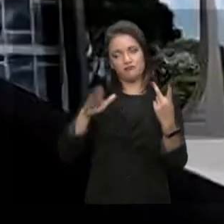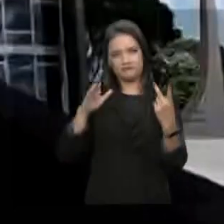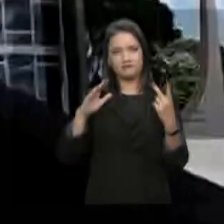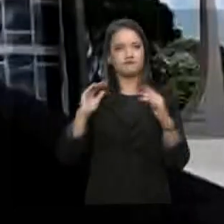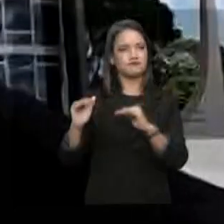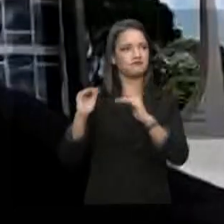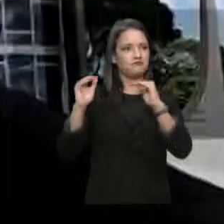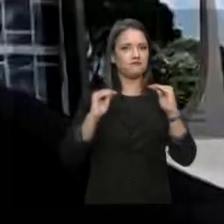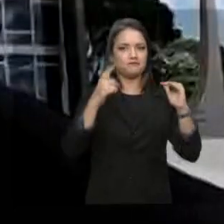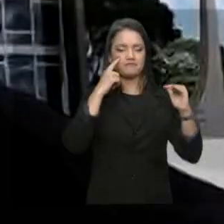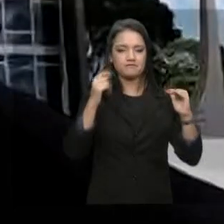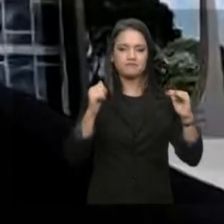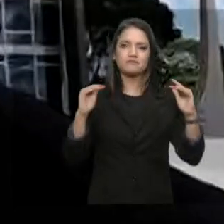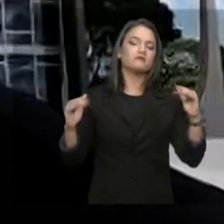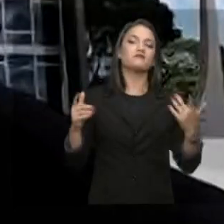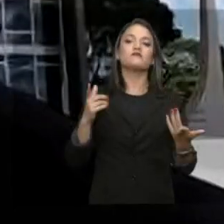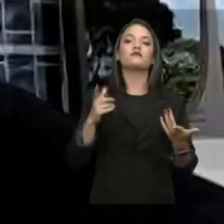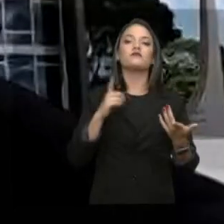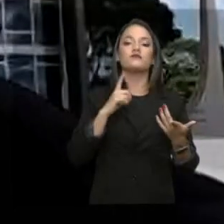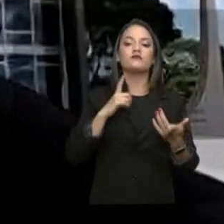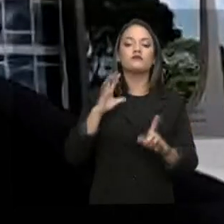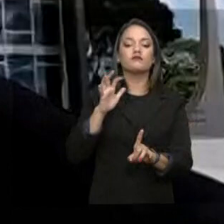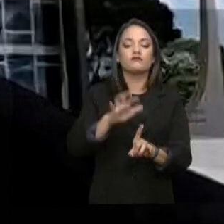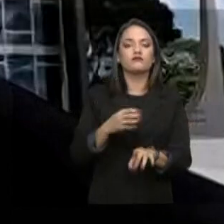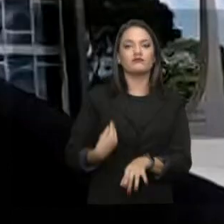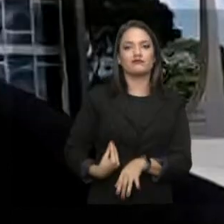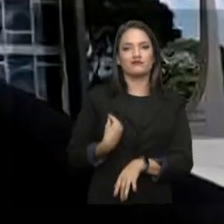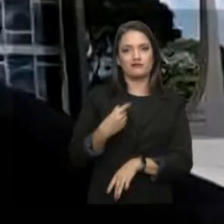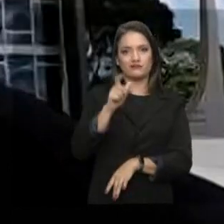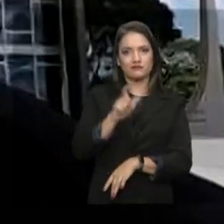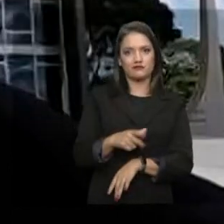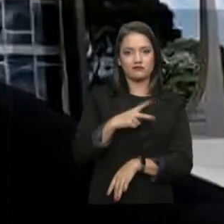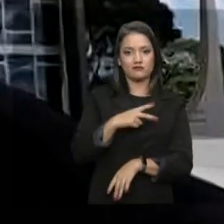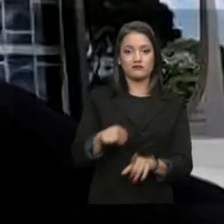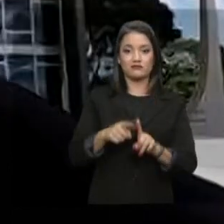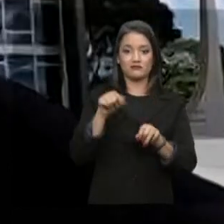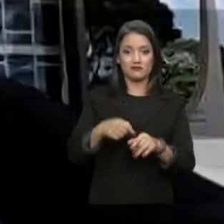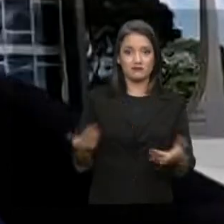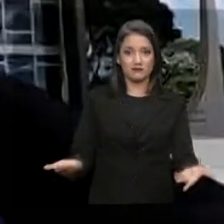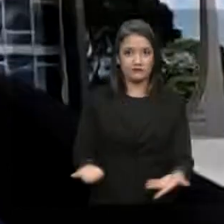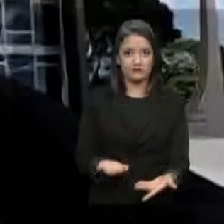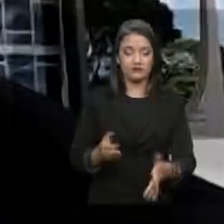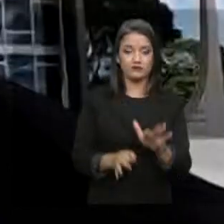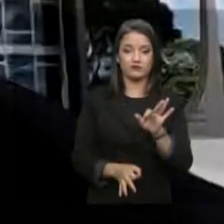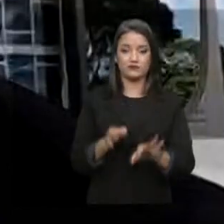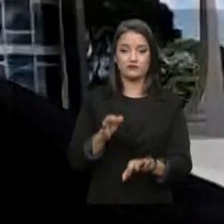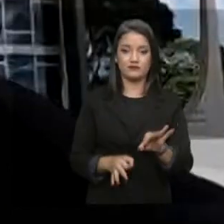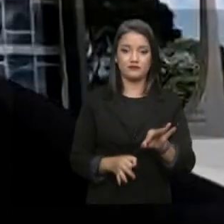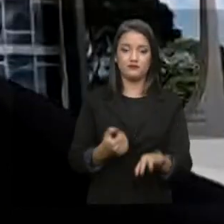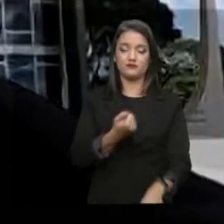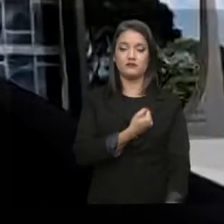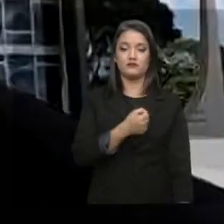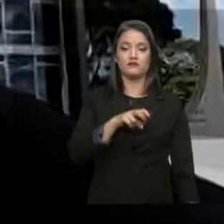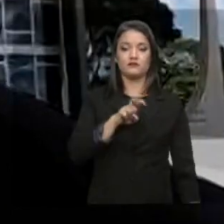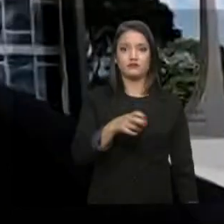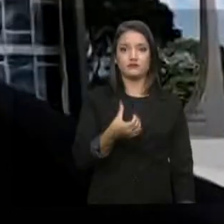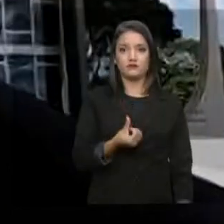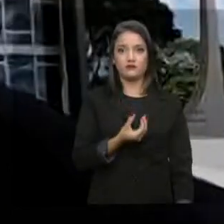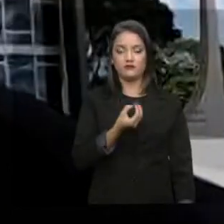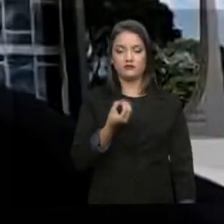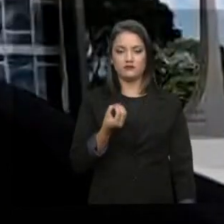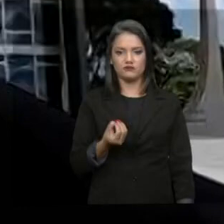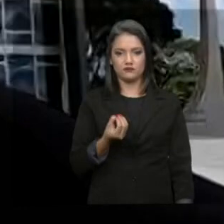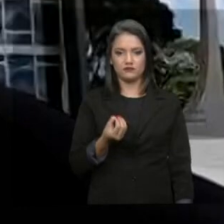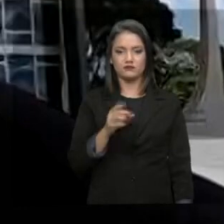só reflexamente atinge interesses individuais. No caso em exame, a questão de fundo discutida no julgamento da extradição de 560 em sede agravamental